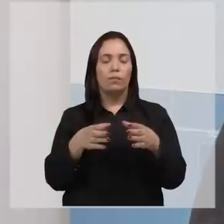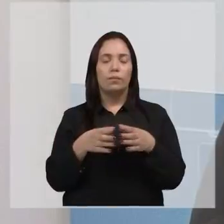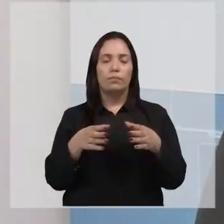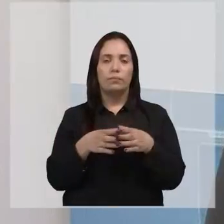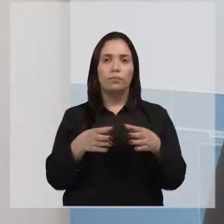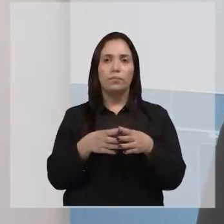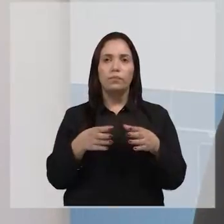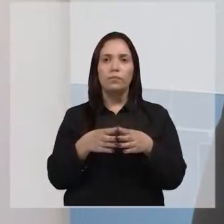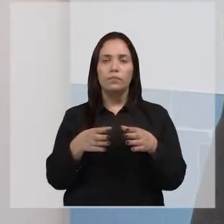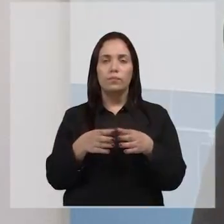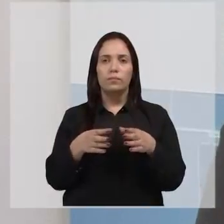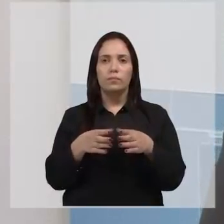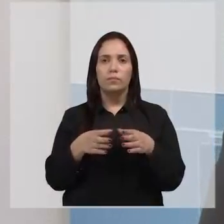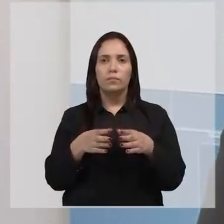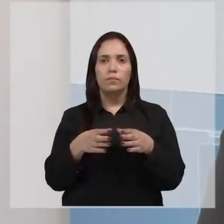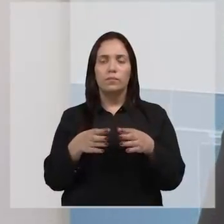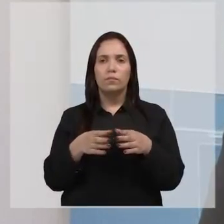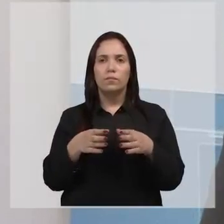grupos